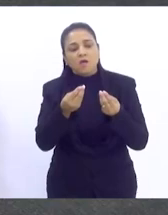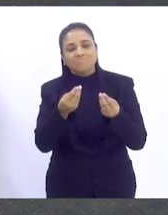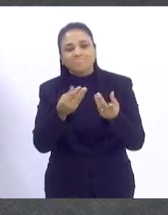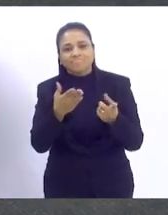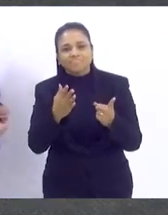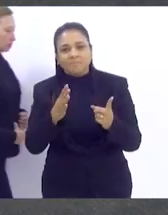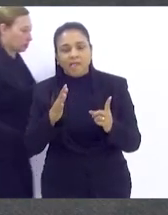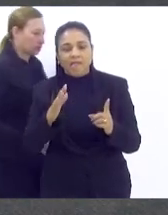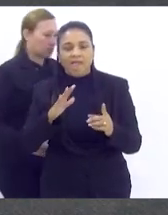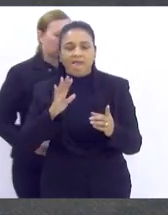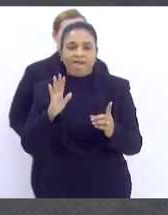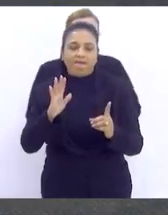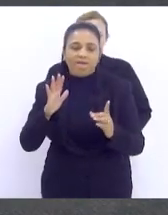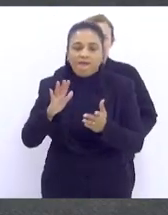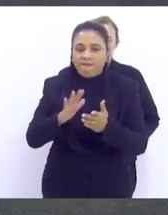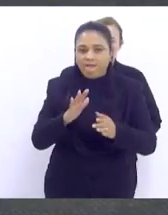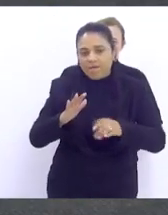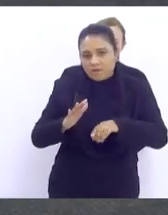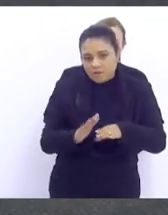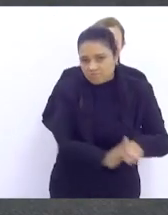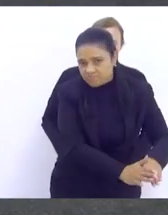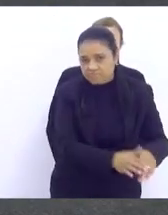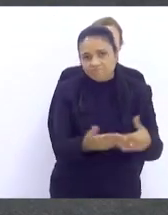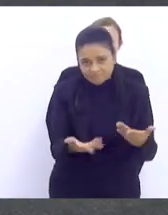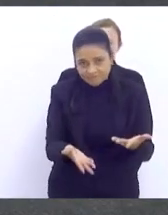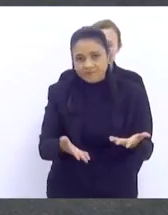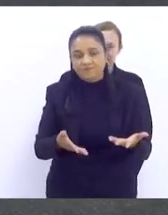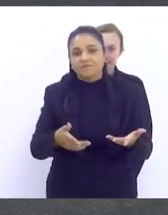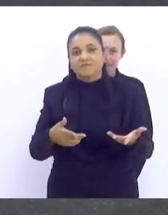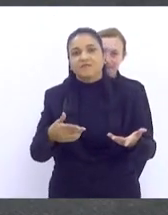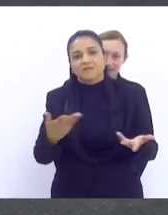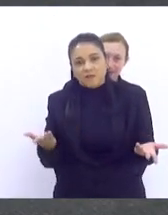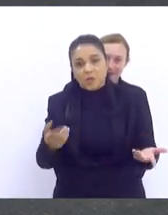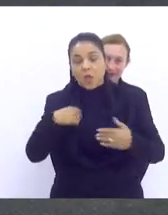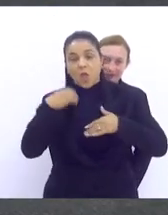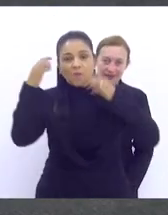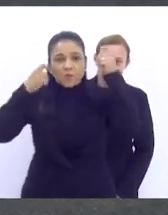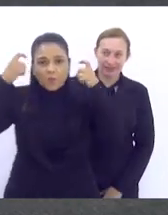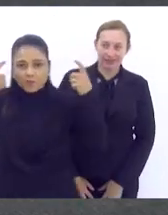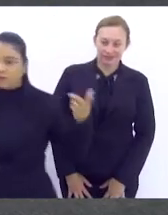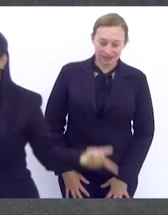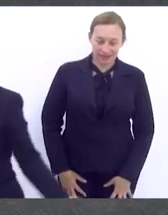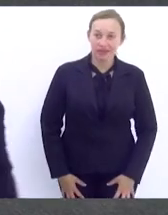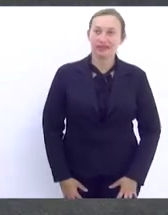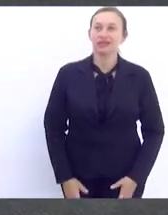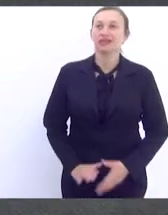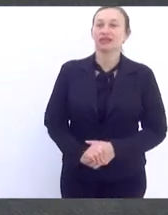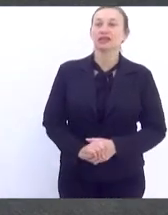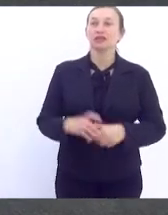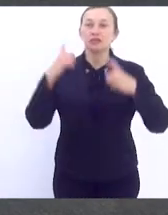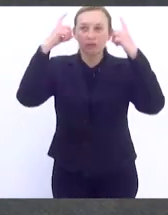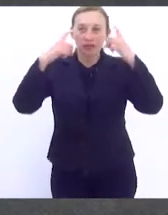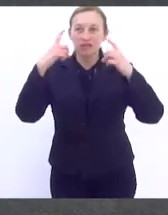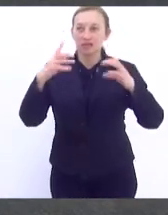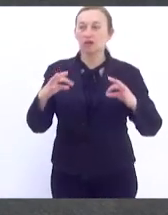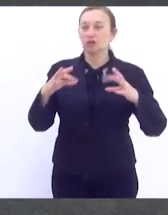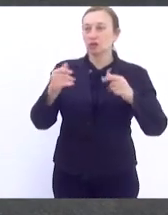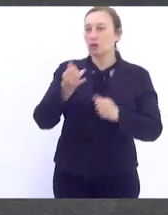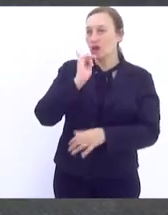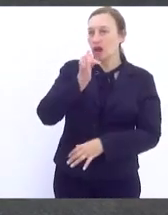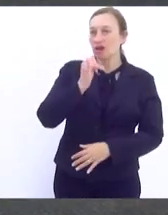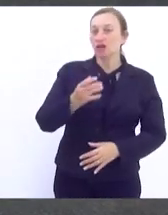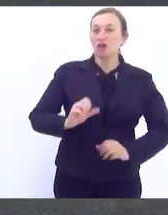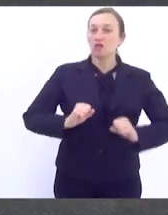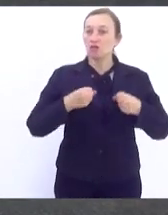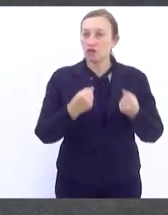constrangimento ao fazer o mesmo e eu não poderia deixar de registrar aqui a minha preocupação em meu repúdio diante desses relatos eu reforço aqui para